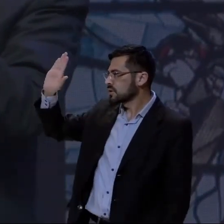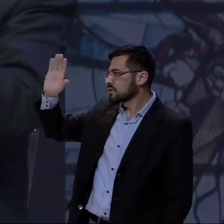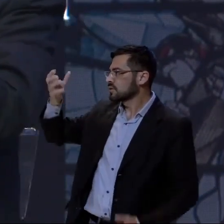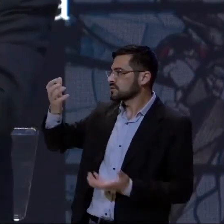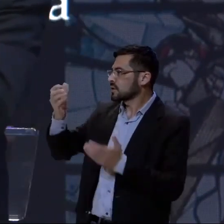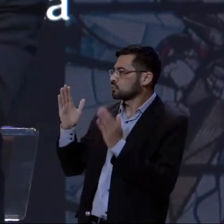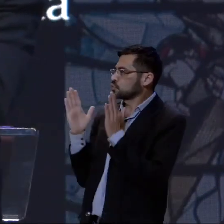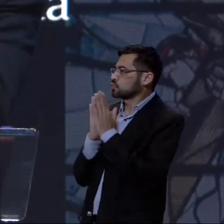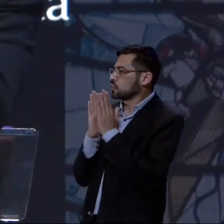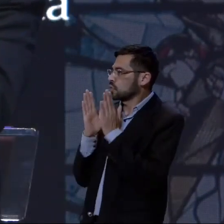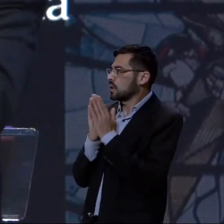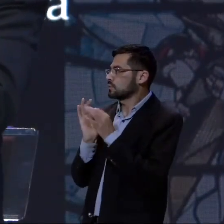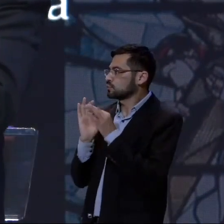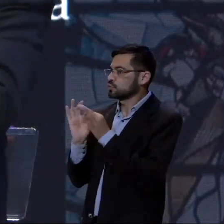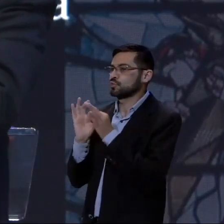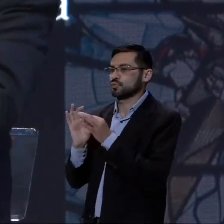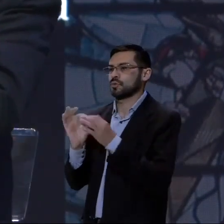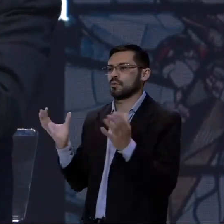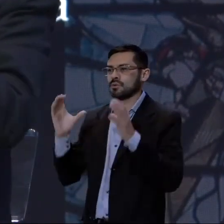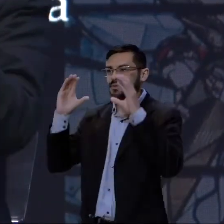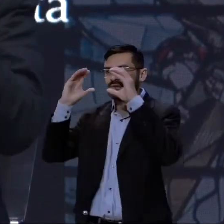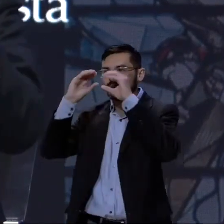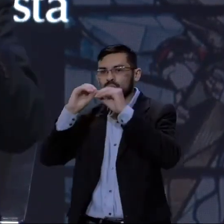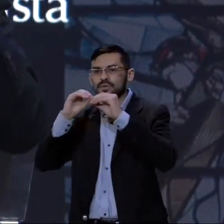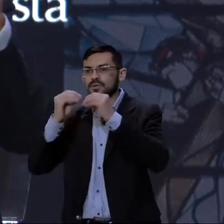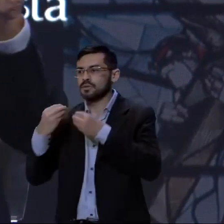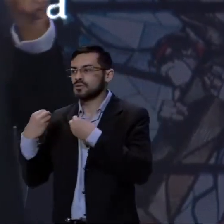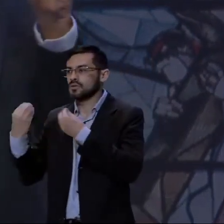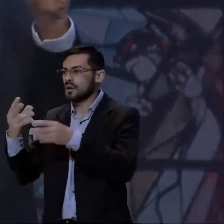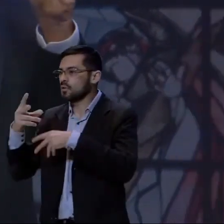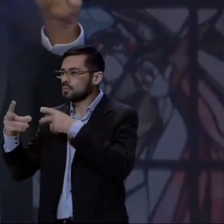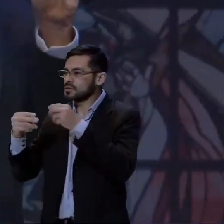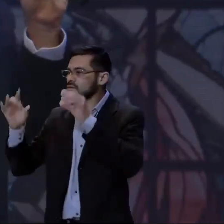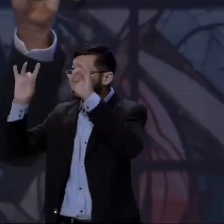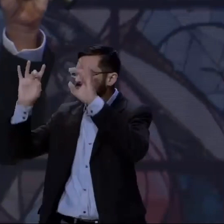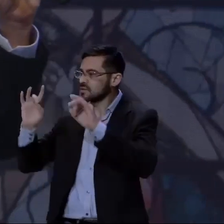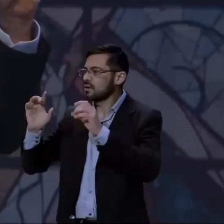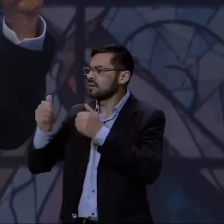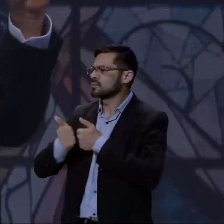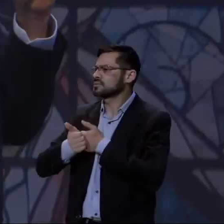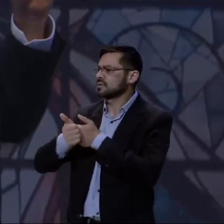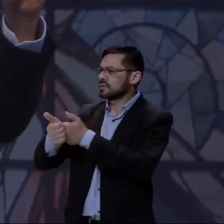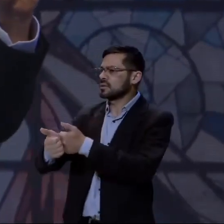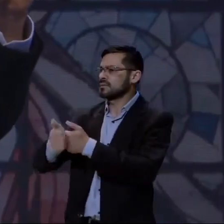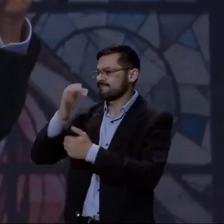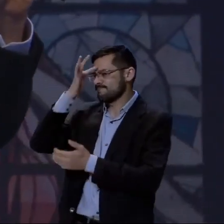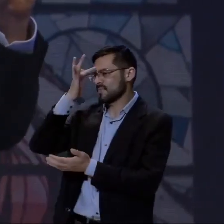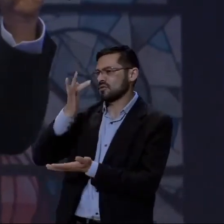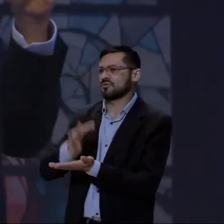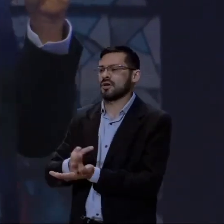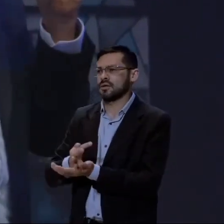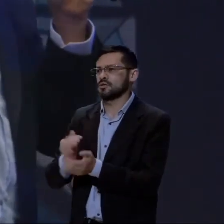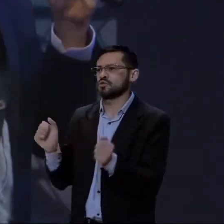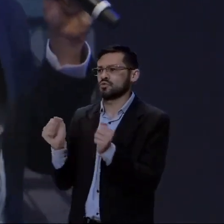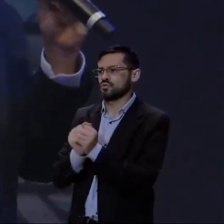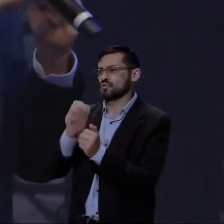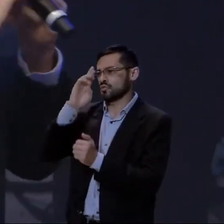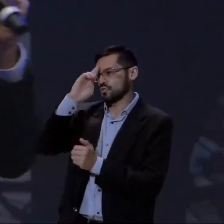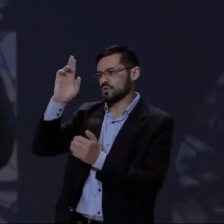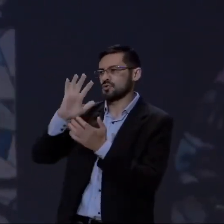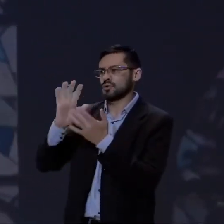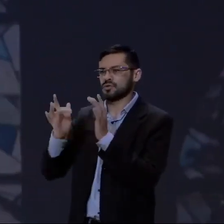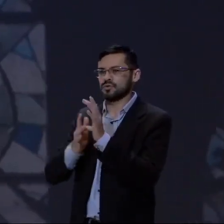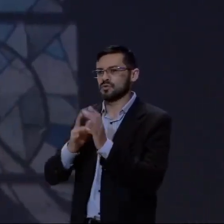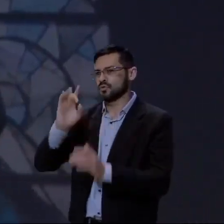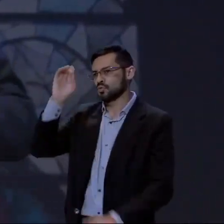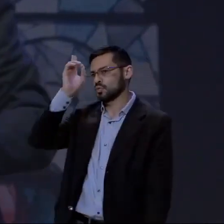gostaríamos de orar junto com você nessa noite e te entregar um convite para você seguir na fé no Senhor Jesus todos os dias